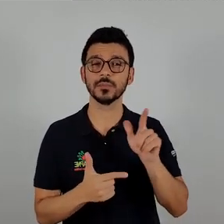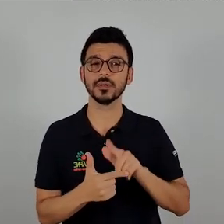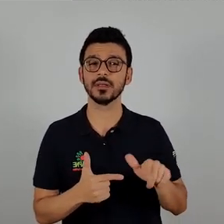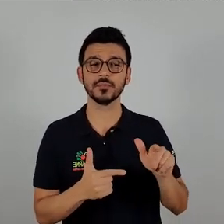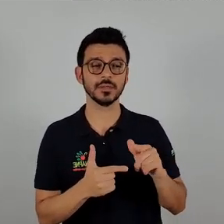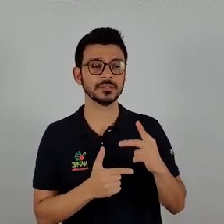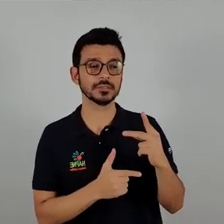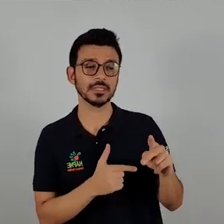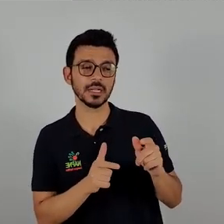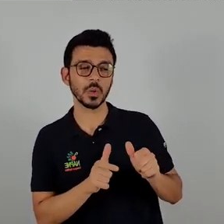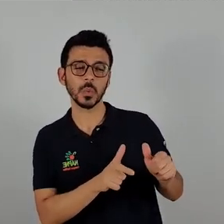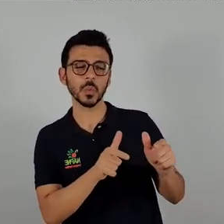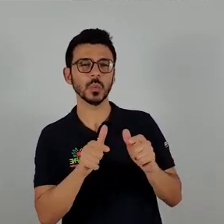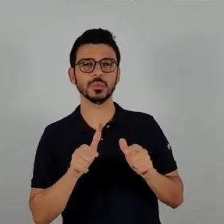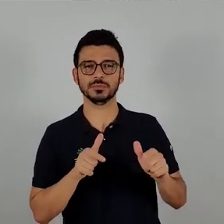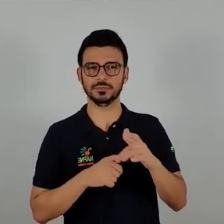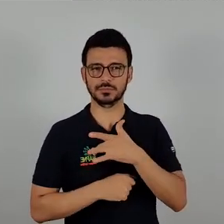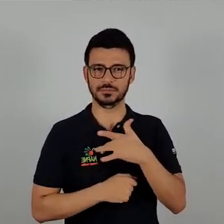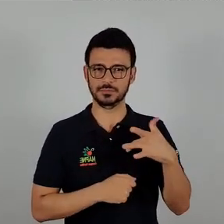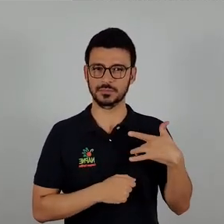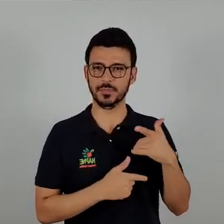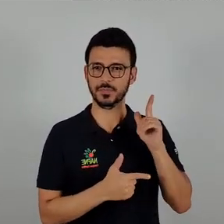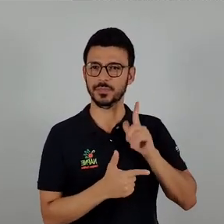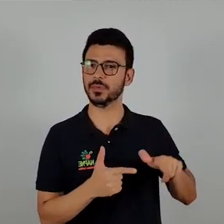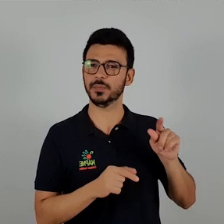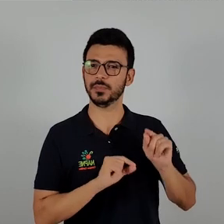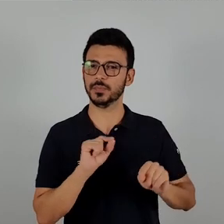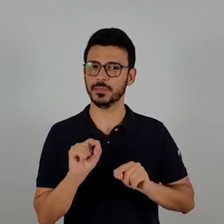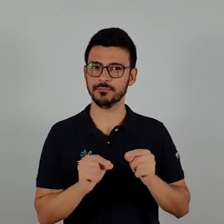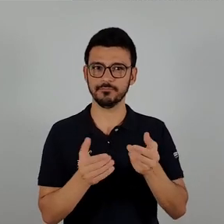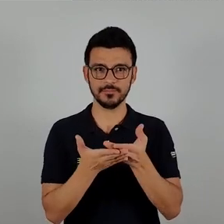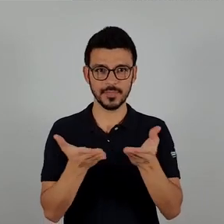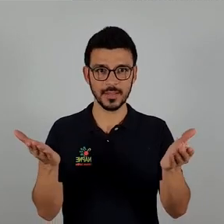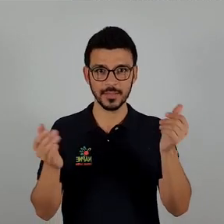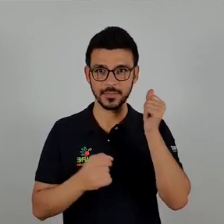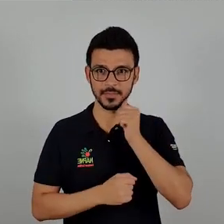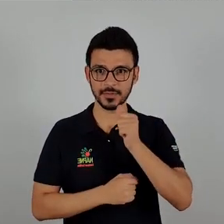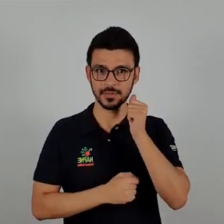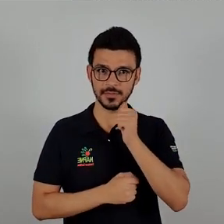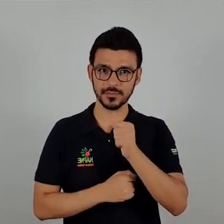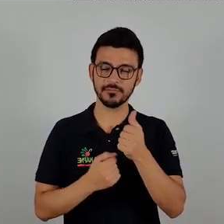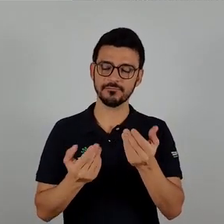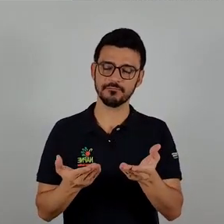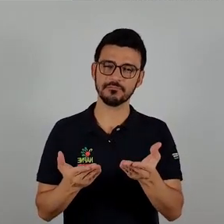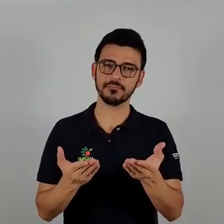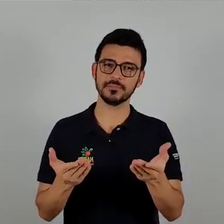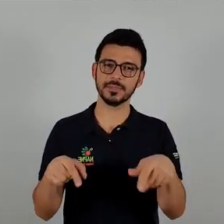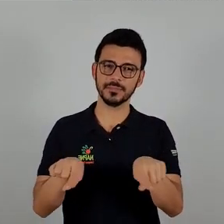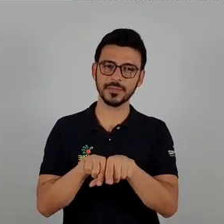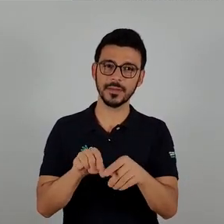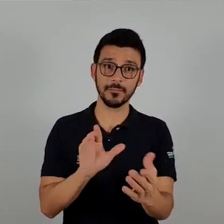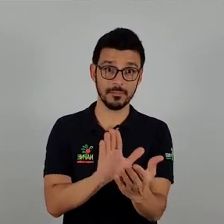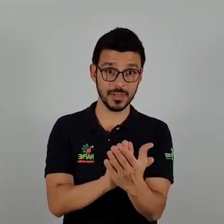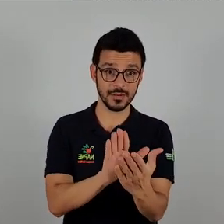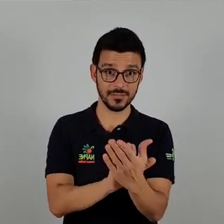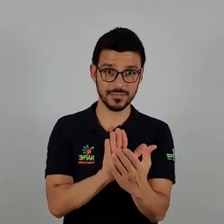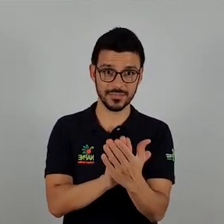tá para menstruar? Olha quem que tá ali, ó. Ovários. Por que prende o intestino e dá espinha no queixo? Tá aqui, ó. Cólon, tá vendo?